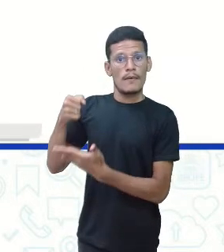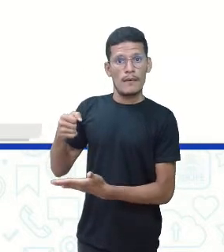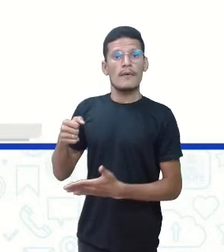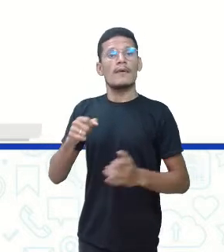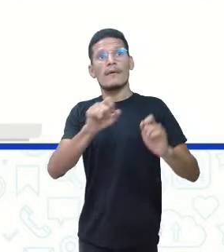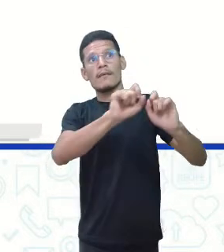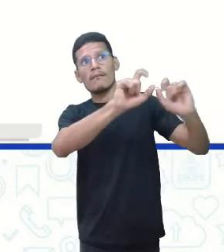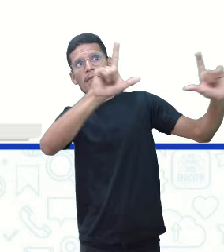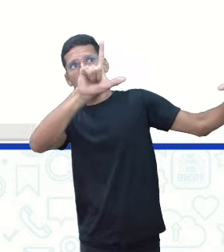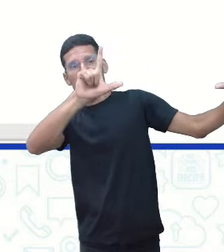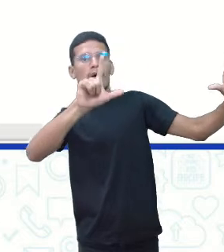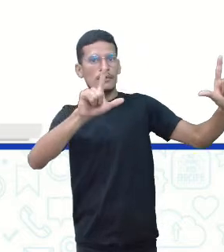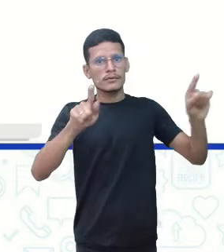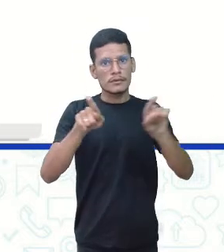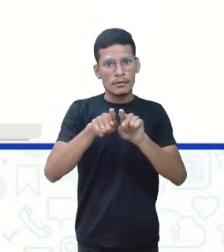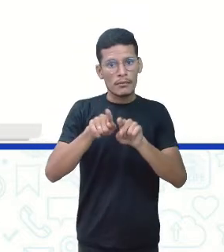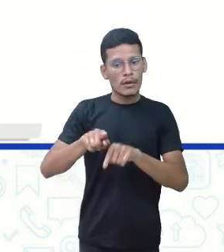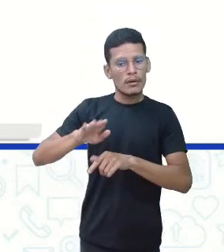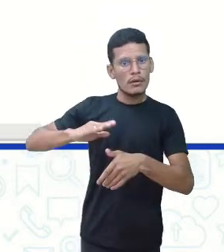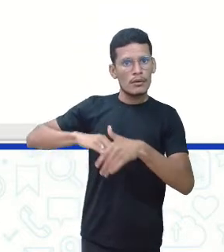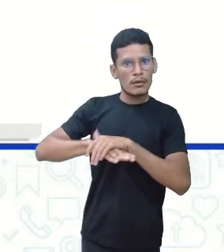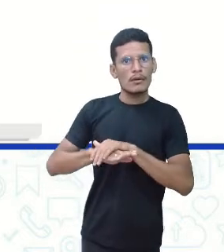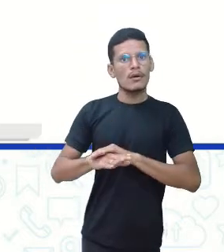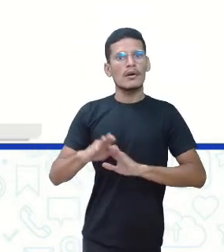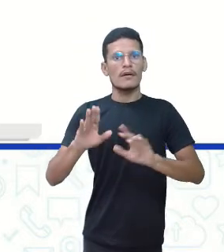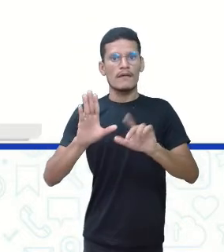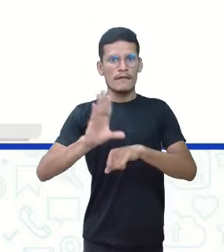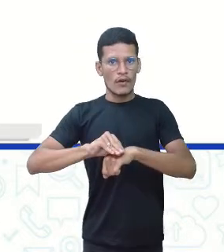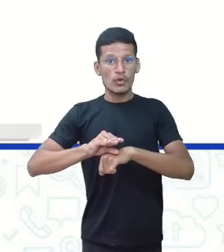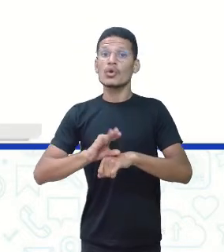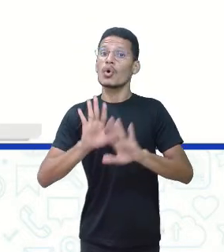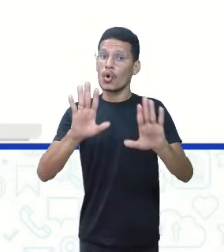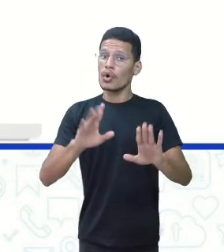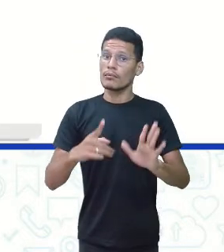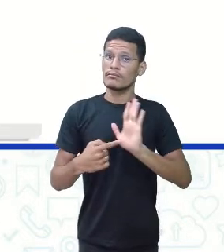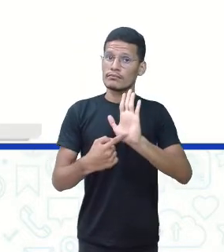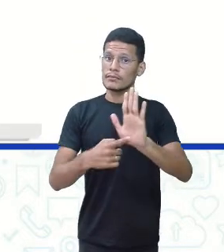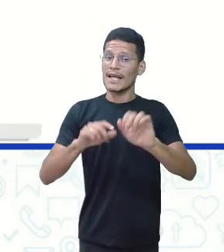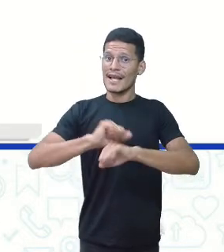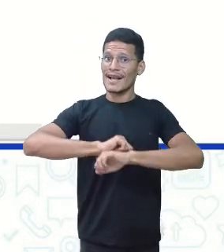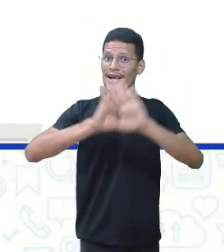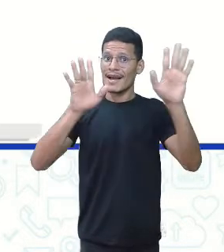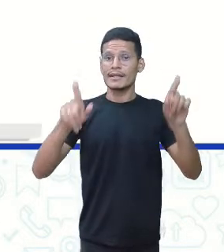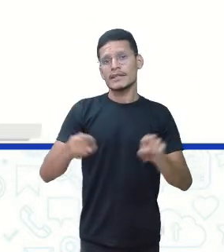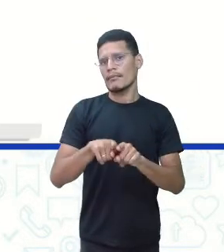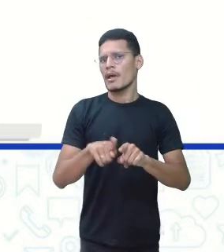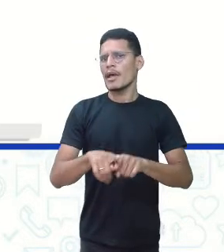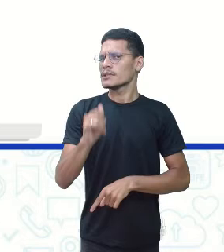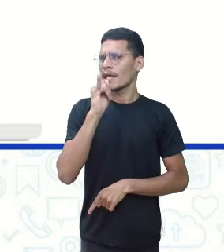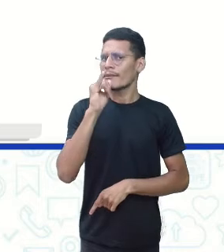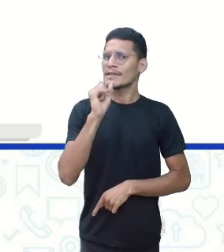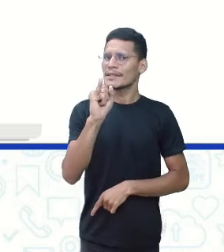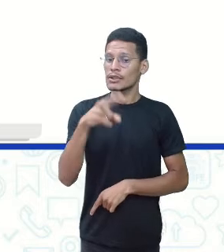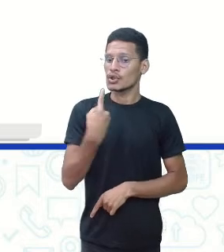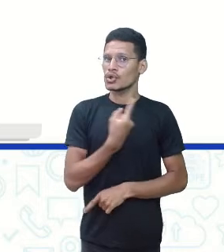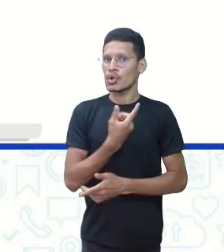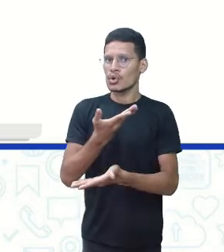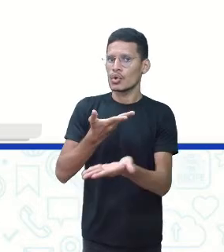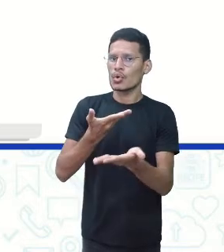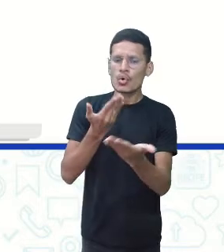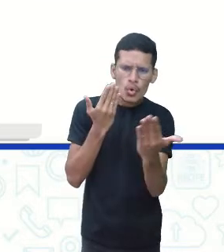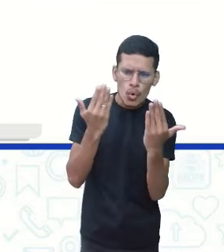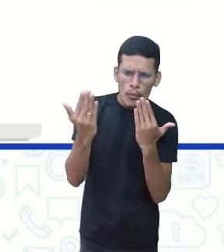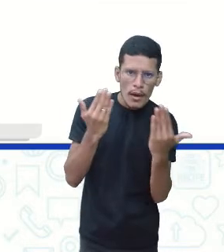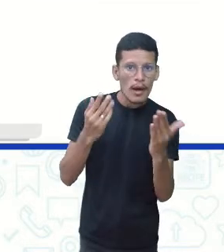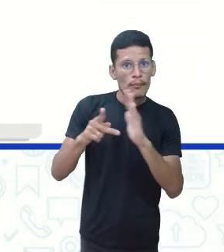pessoa, certo? A gente pode encontrar também um exemplo bastante claro em relação a isso, é quando a gente faz a comparação,